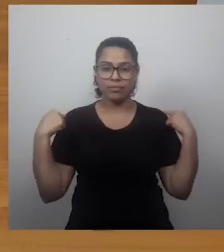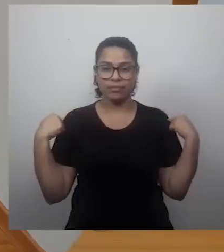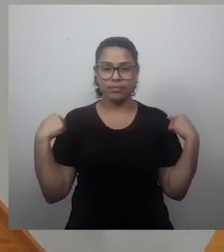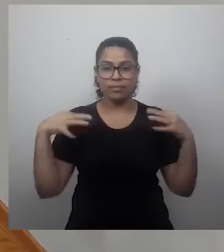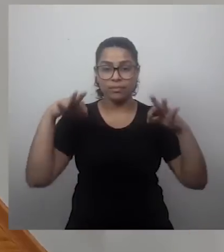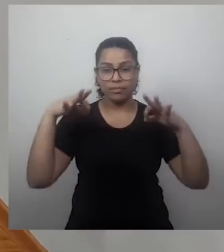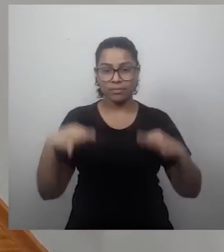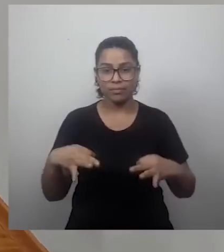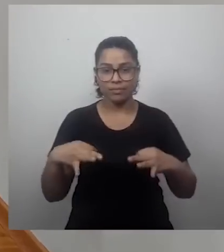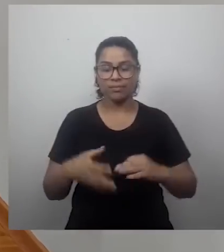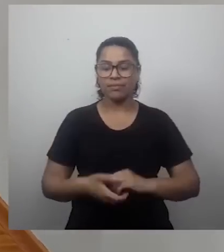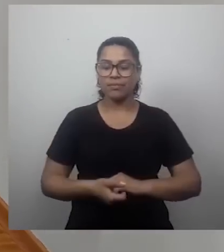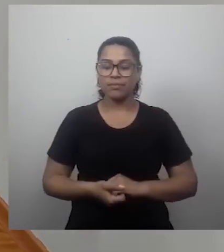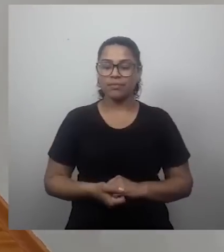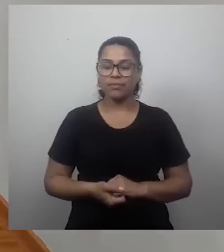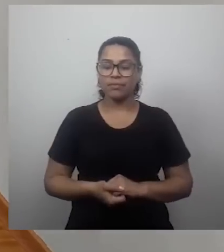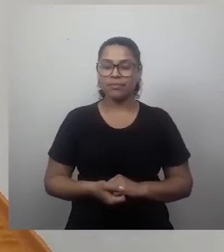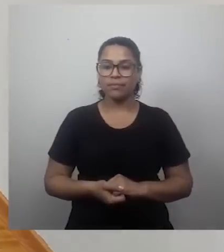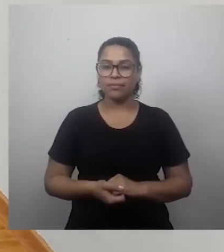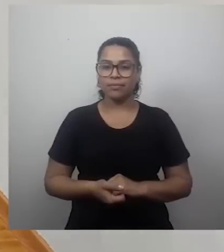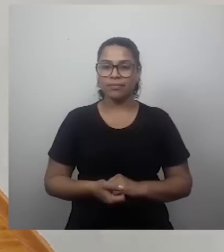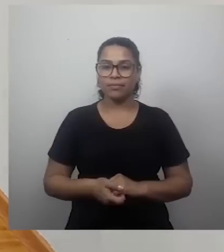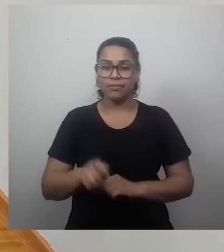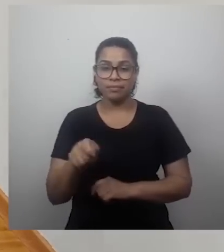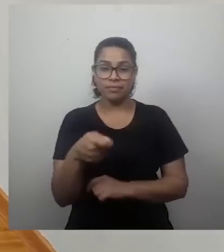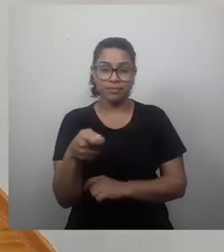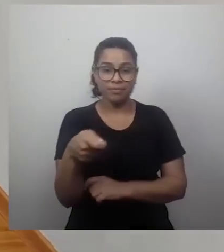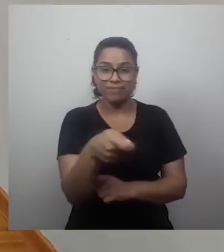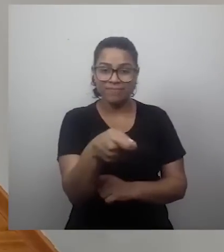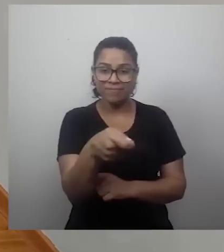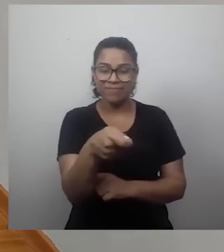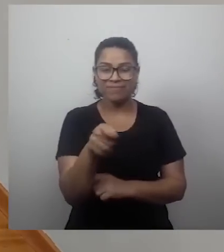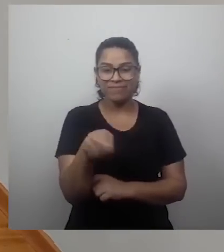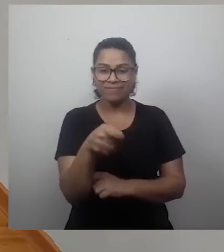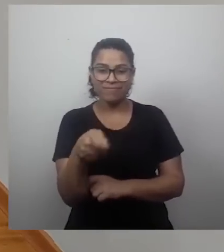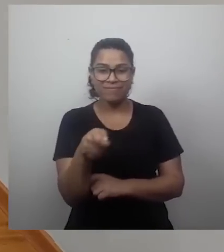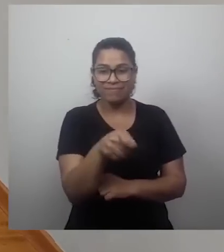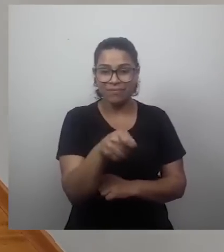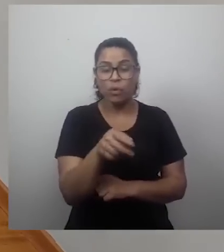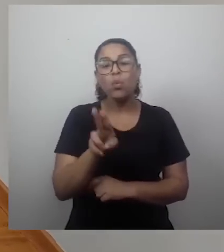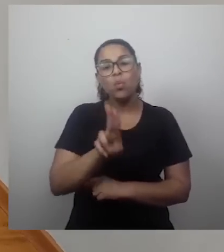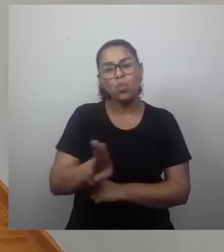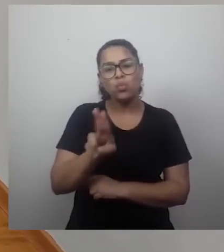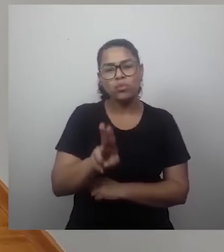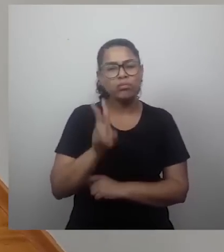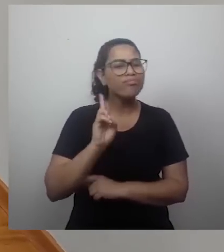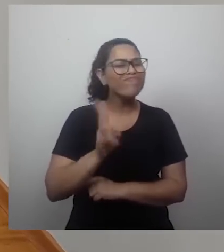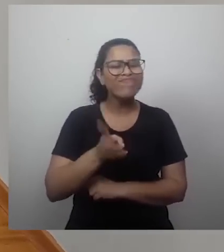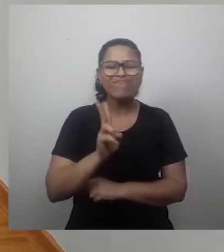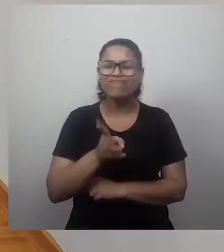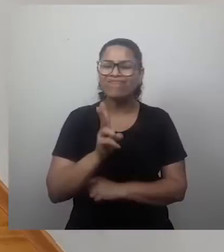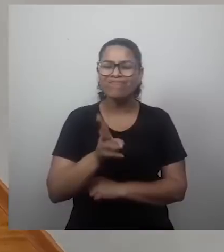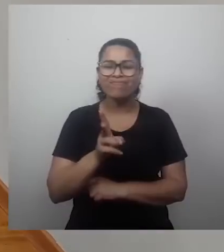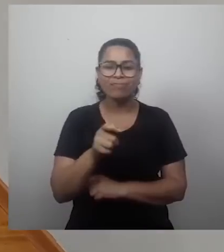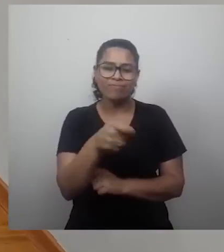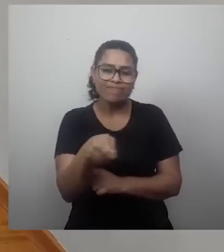reto. Esse é um movimento de ataque, chamado afundo, muito utilizado na